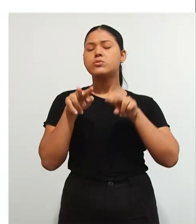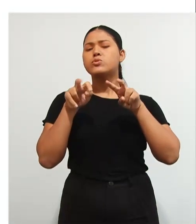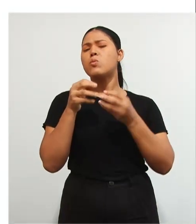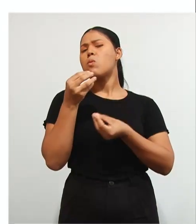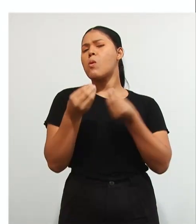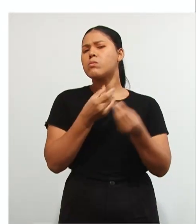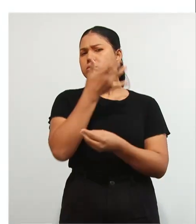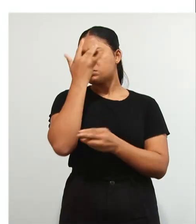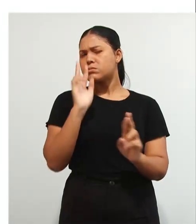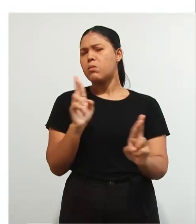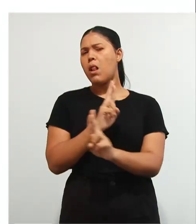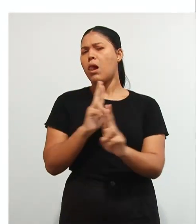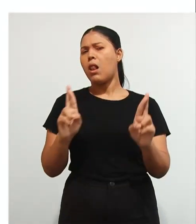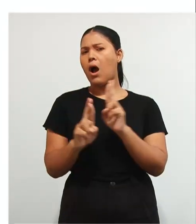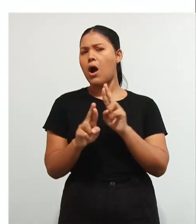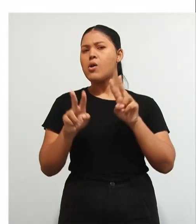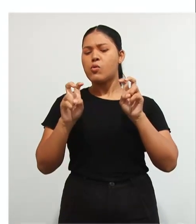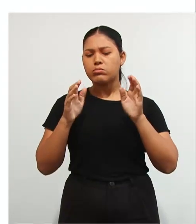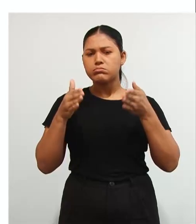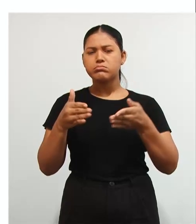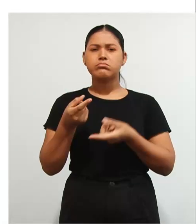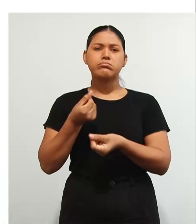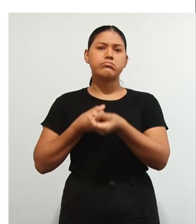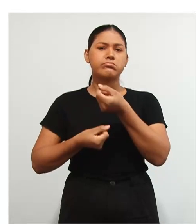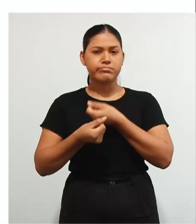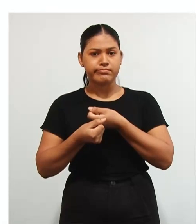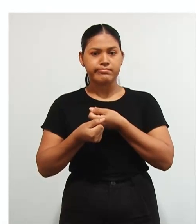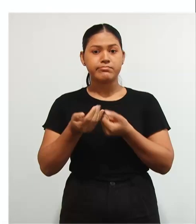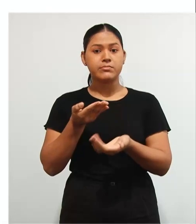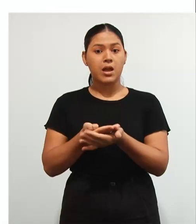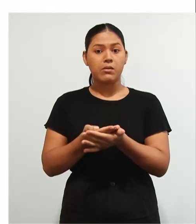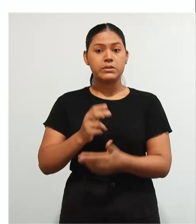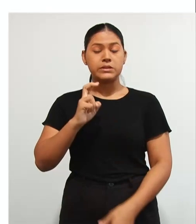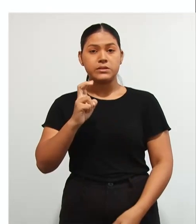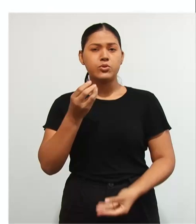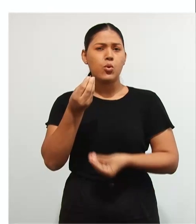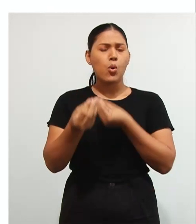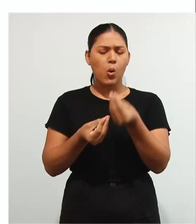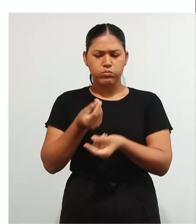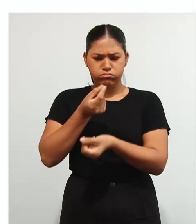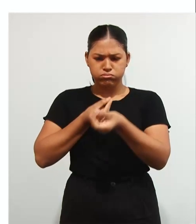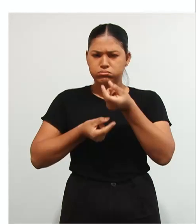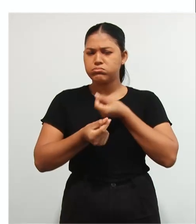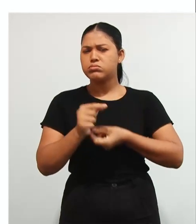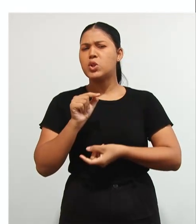economia funciona. Esses são os princípios que serão estudados na aula de hoje.